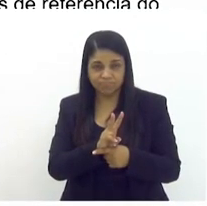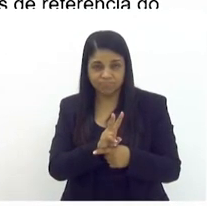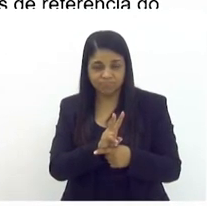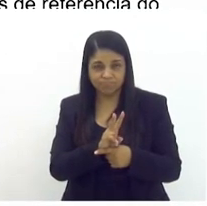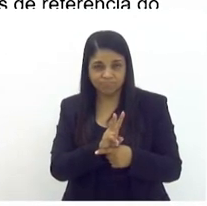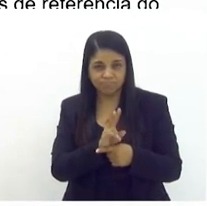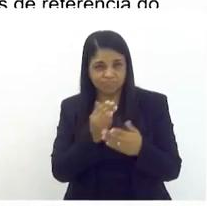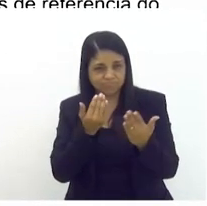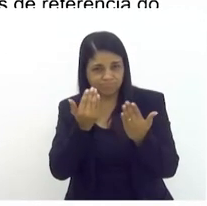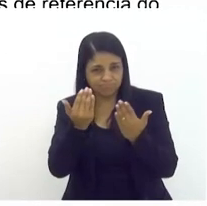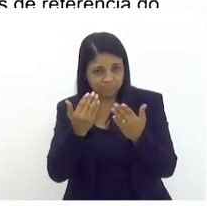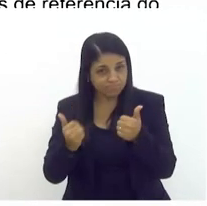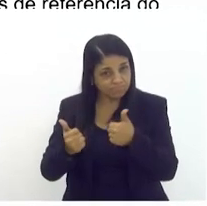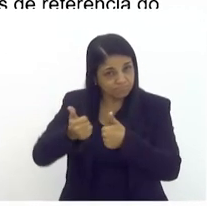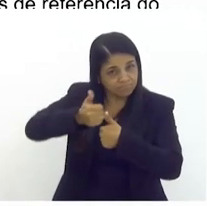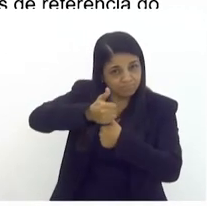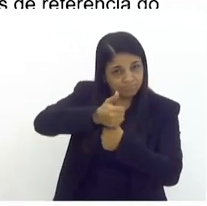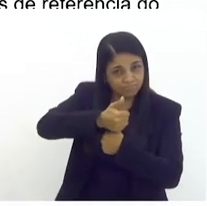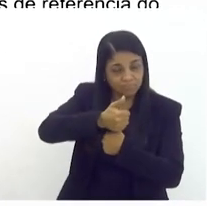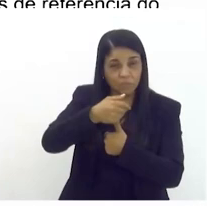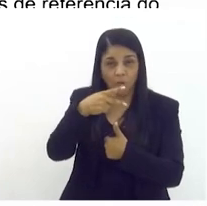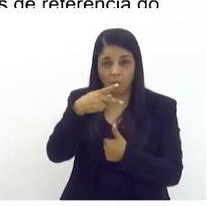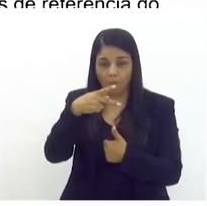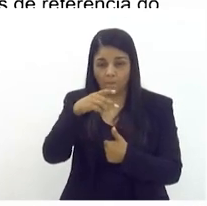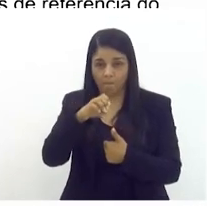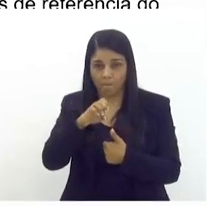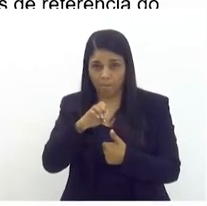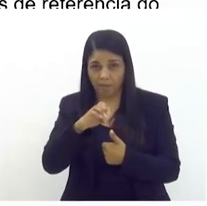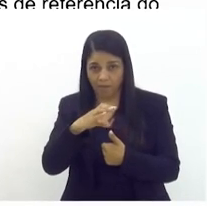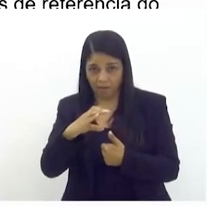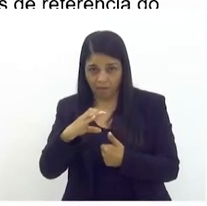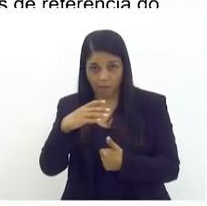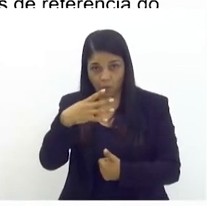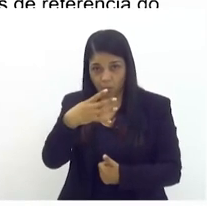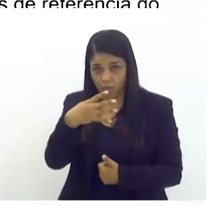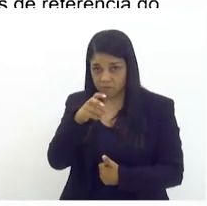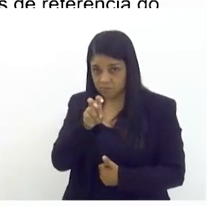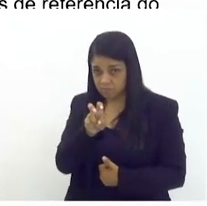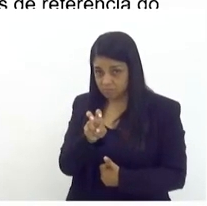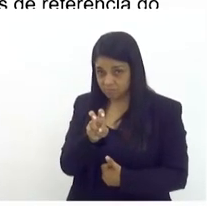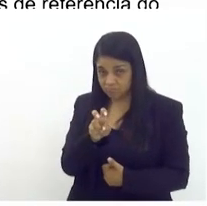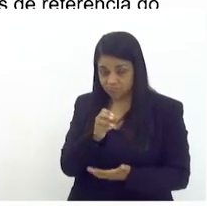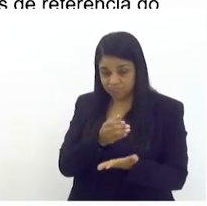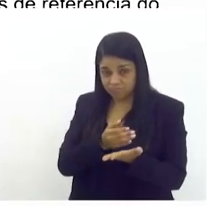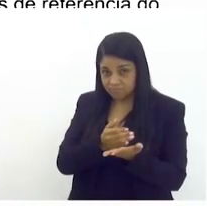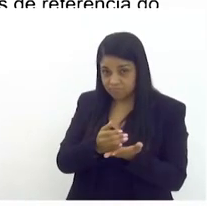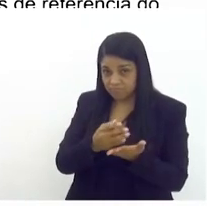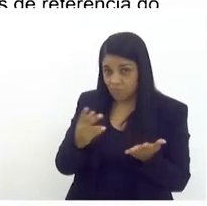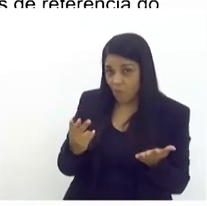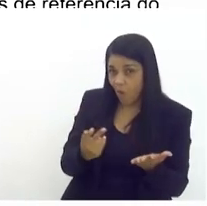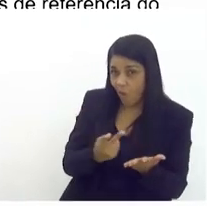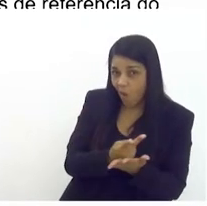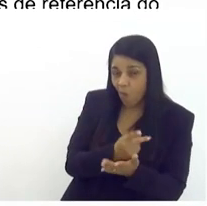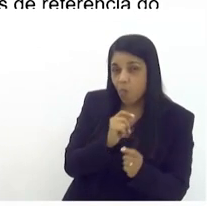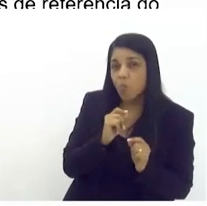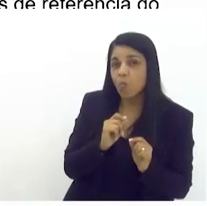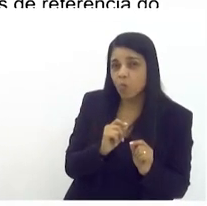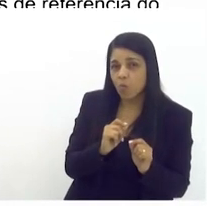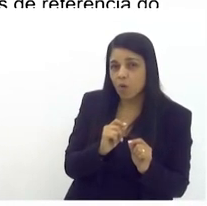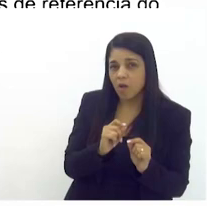o substitutivo da PEC 45 só começam a acontecer